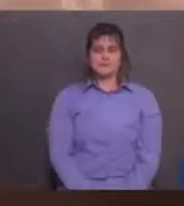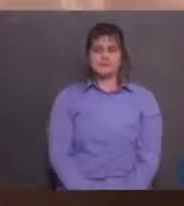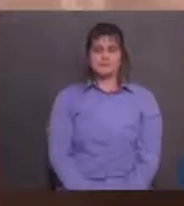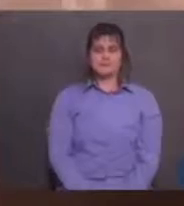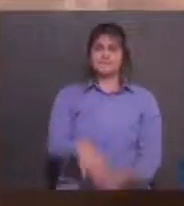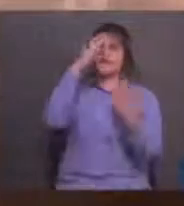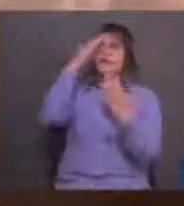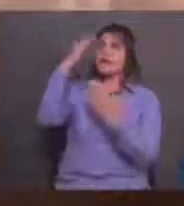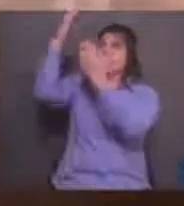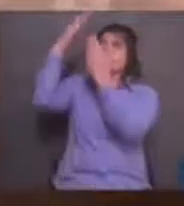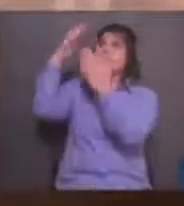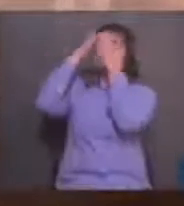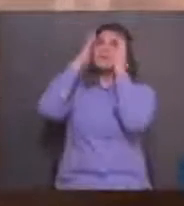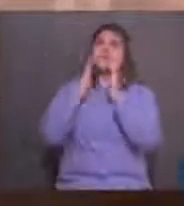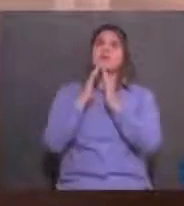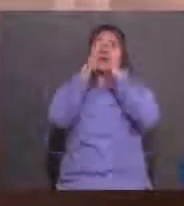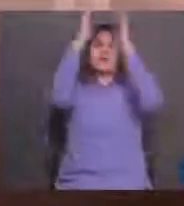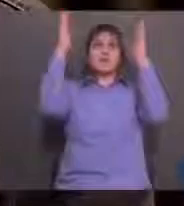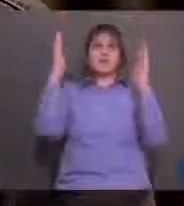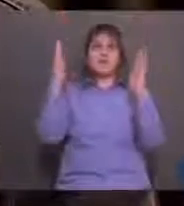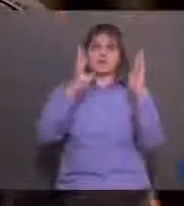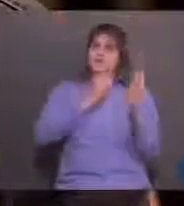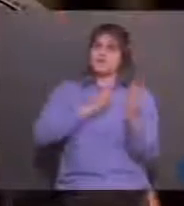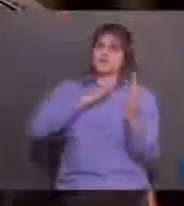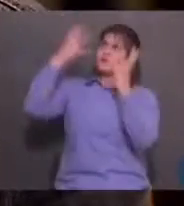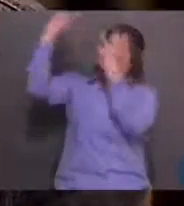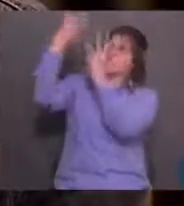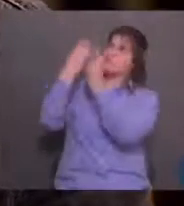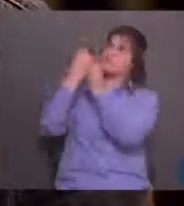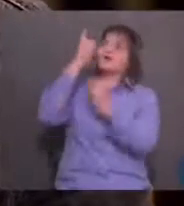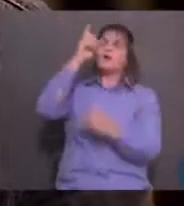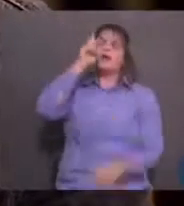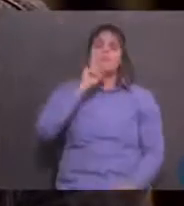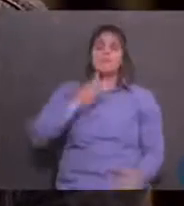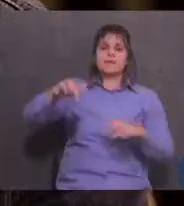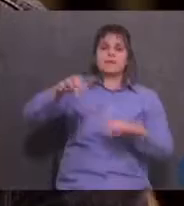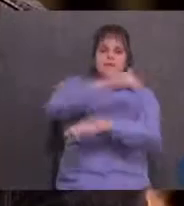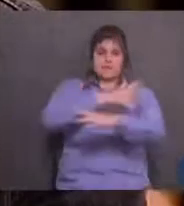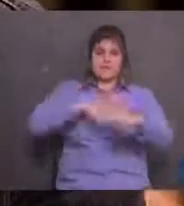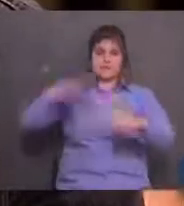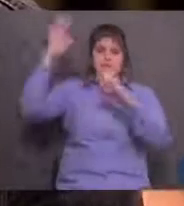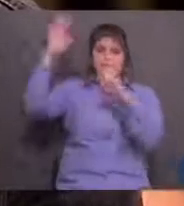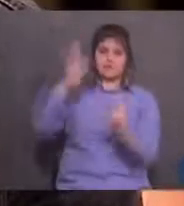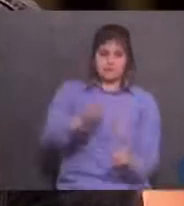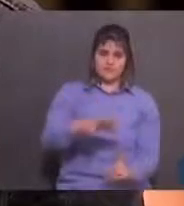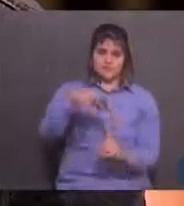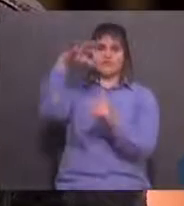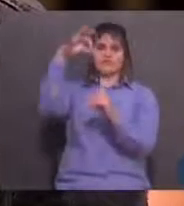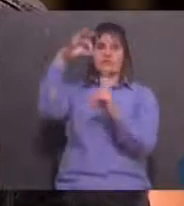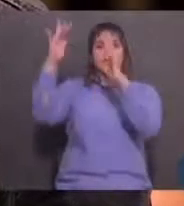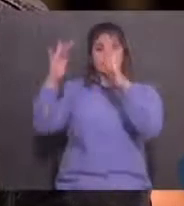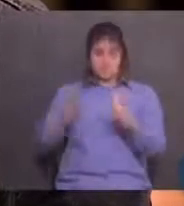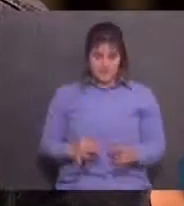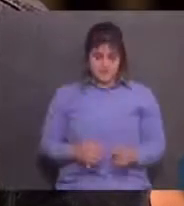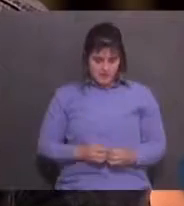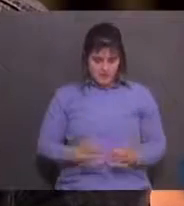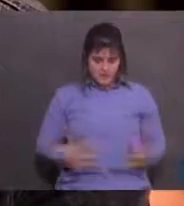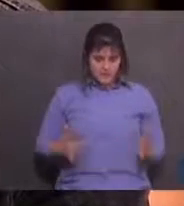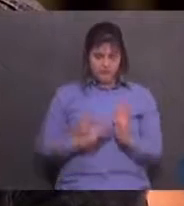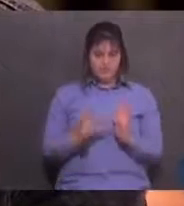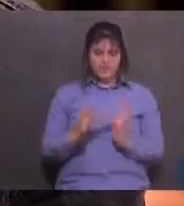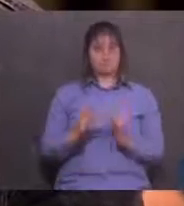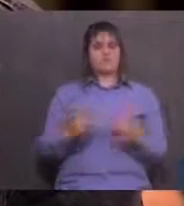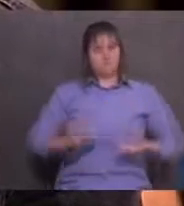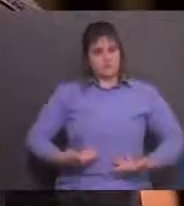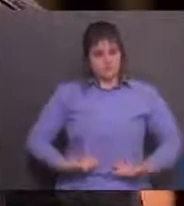Ave Maria, piena di grazia, il Signore è con te. Tu sei benedetta fra le donne e benedetto è il frutto del